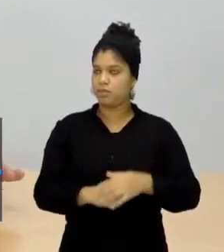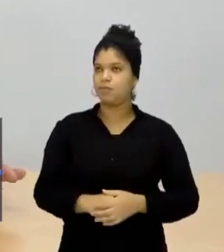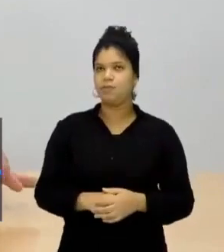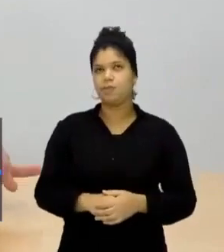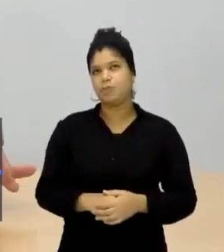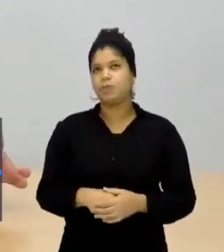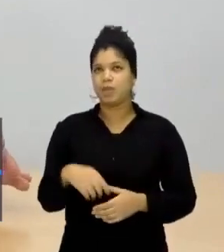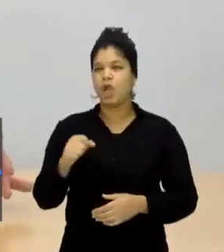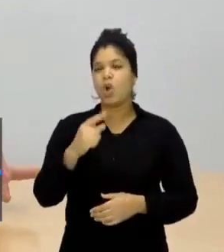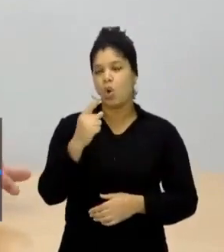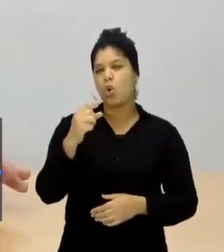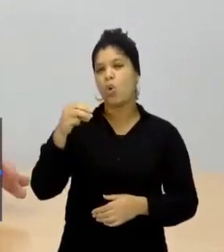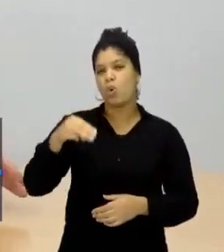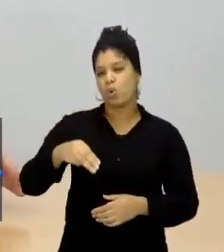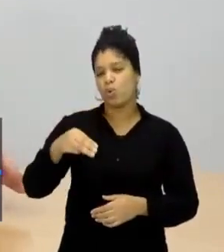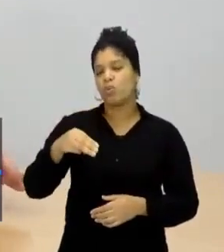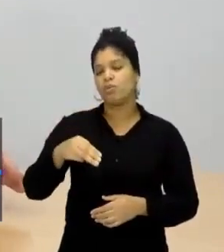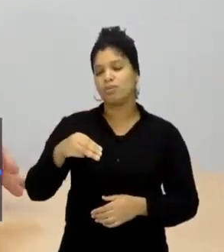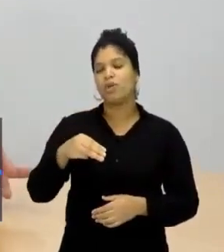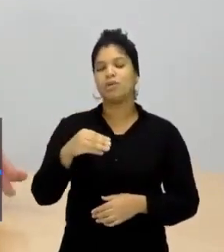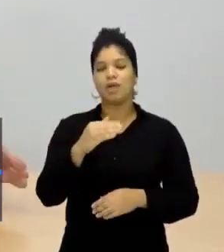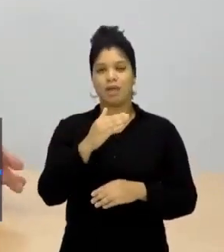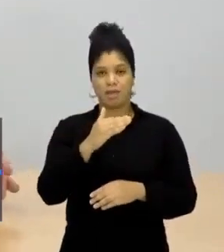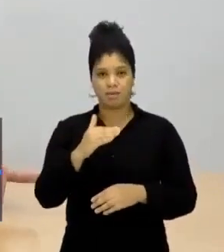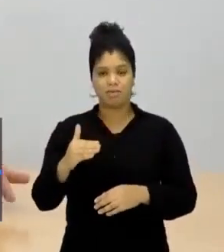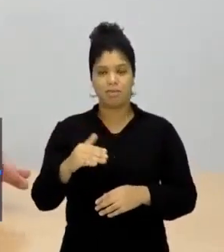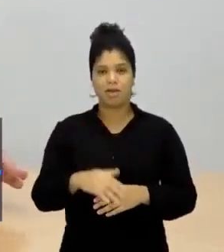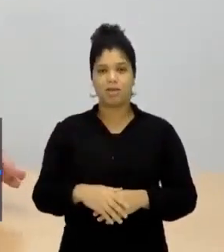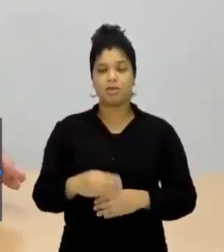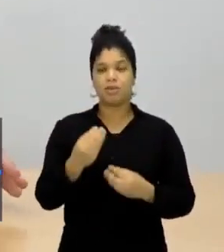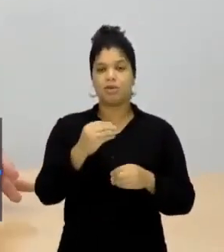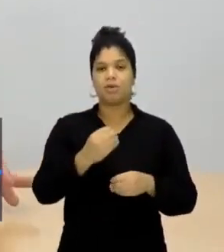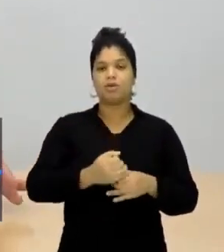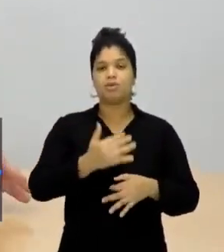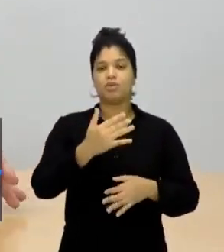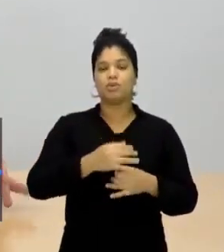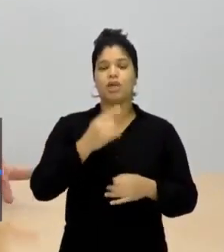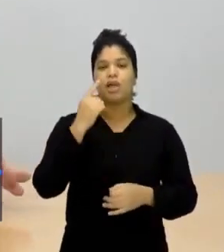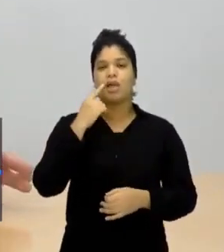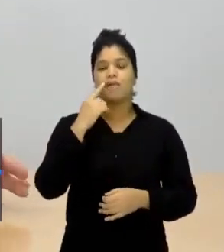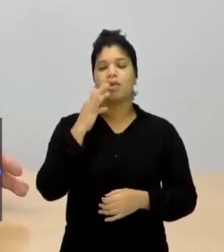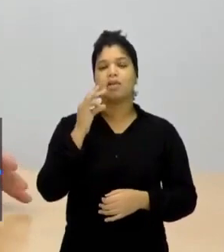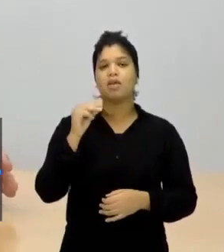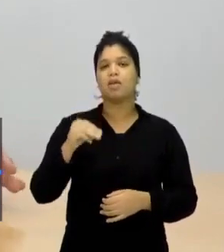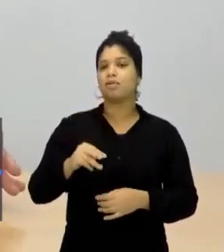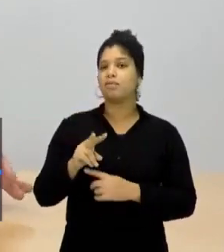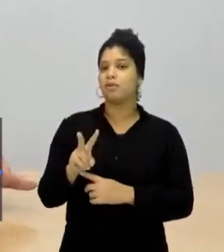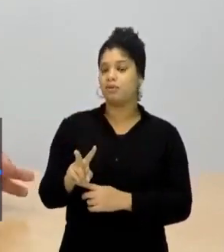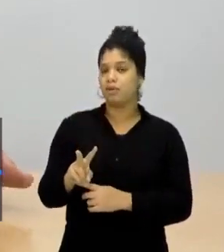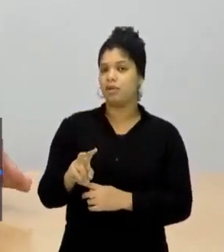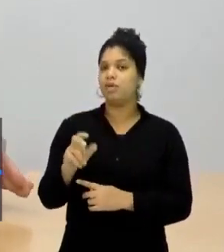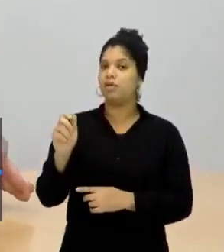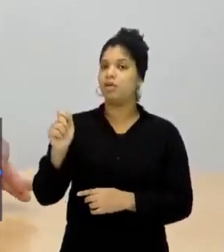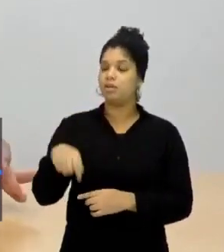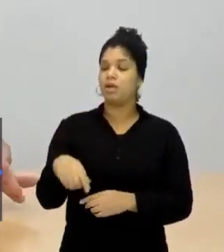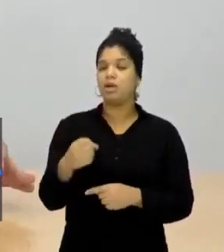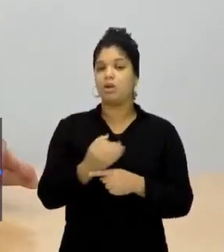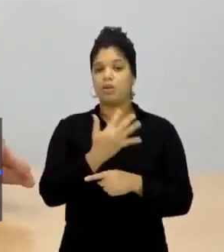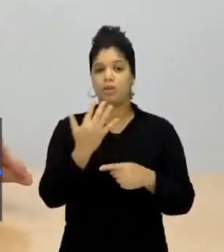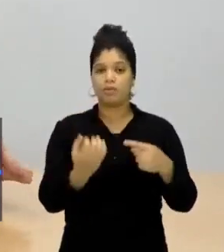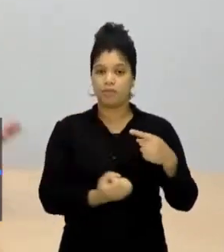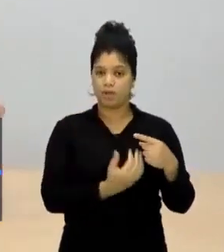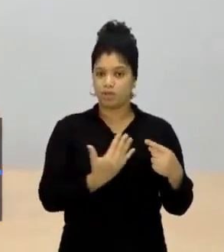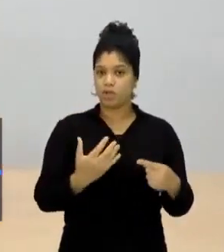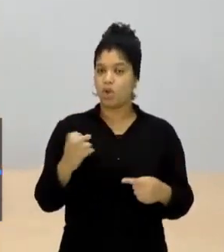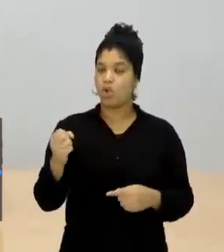1 minuto e meio. Pessoal, coloca lá no chat quanto você encontrou a taxa média de variação. Pode ser na forma de fração ou